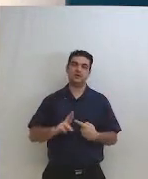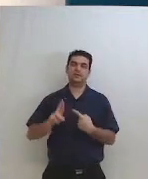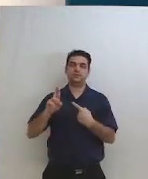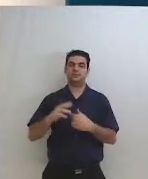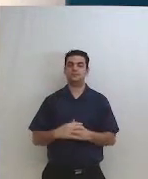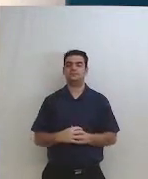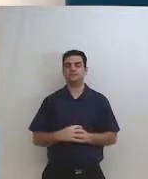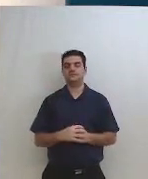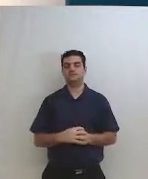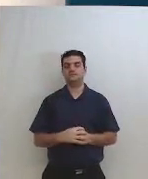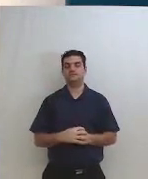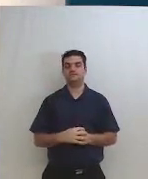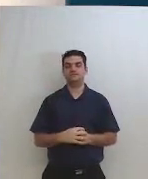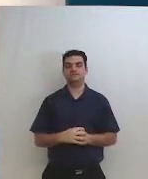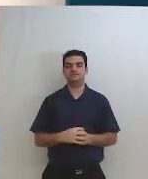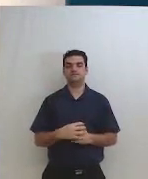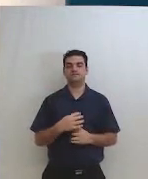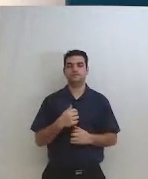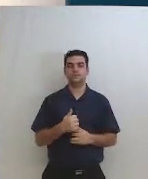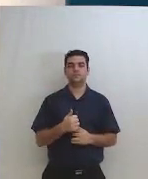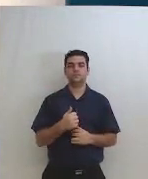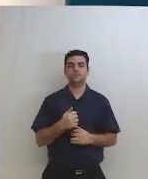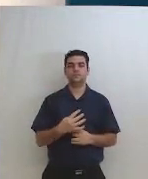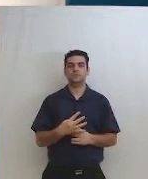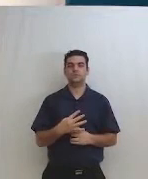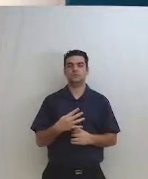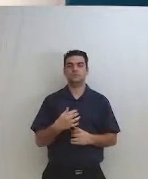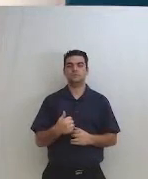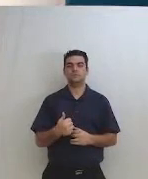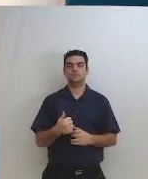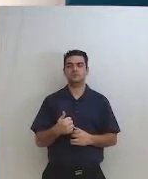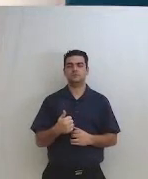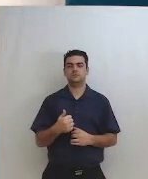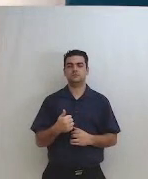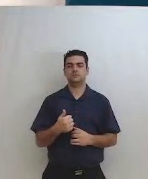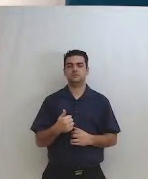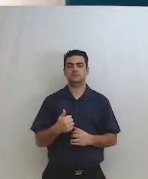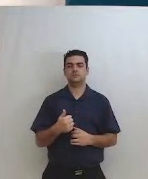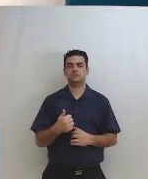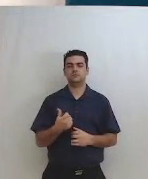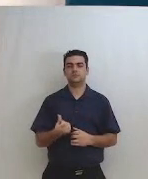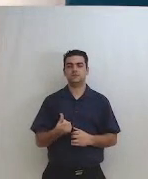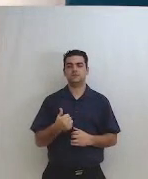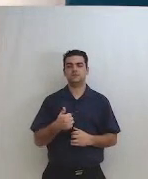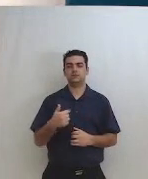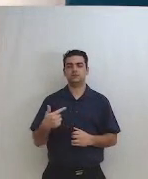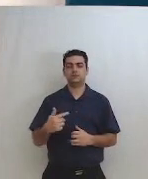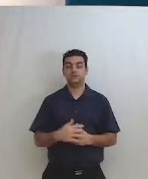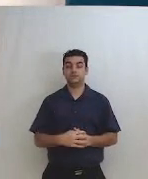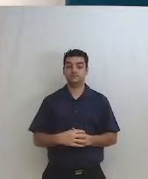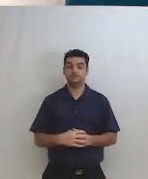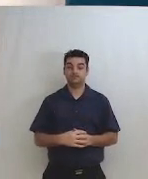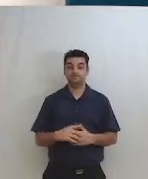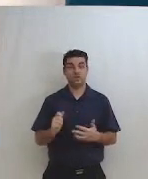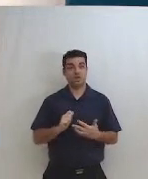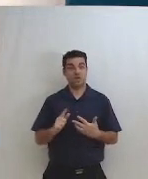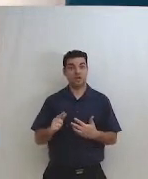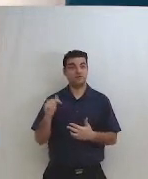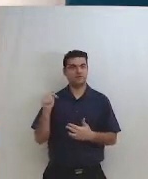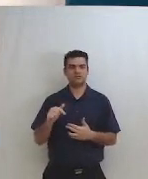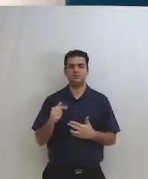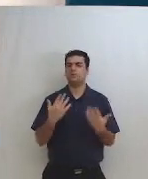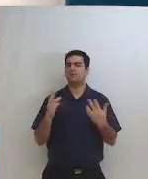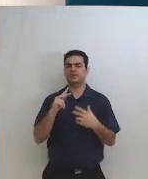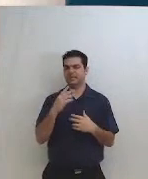RHC 142612. Ministro Sebastião Reis. Agravo regimental contra negativo de provimento de recurso em habeas corpus, crime de